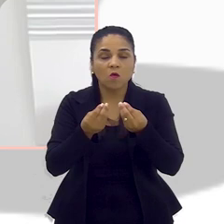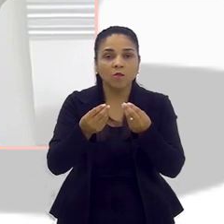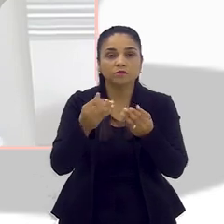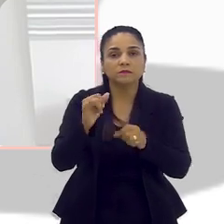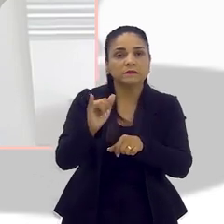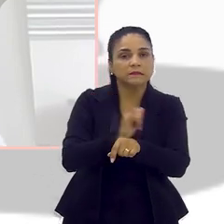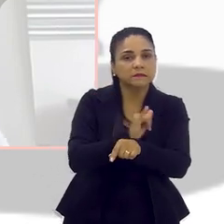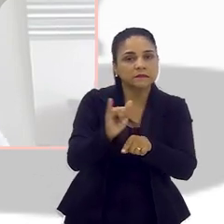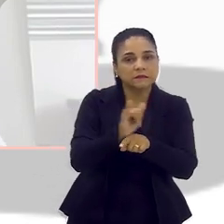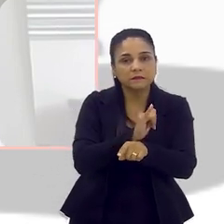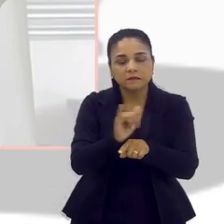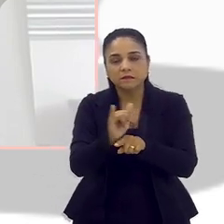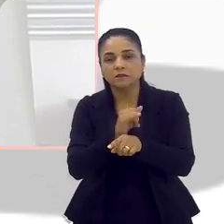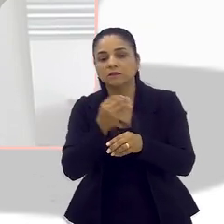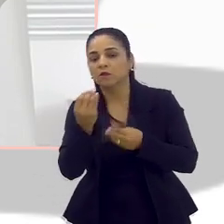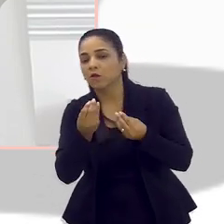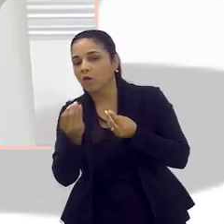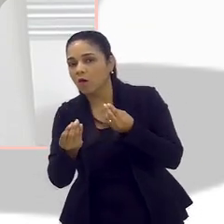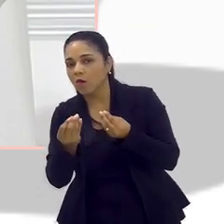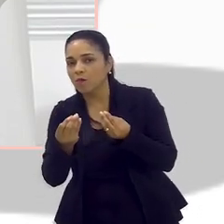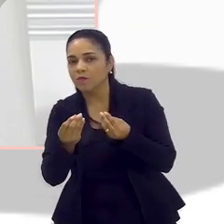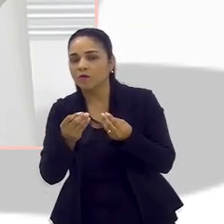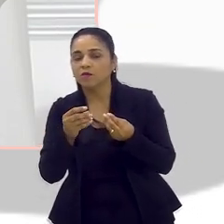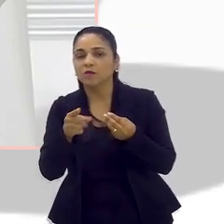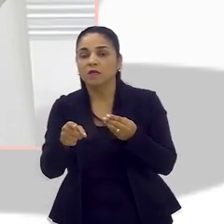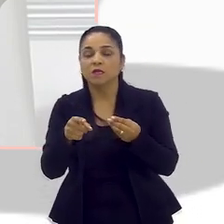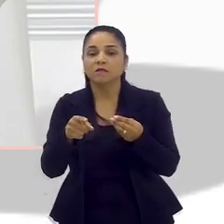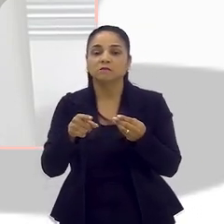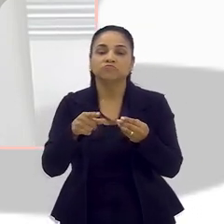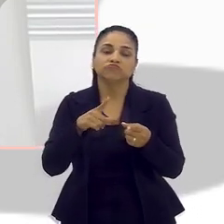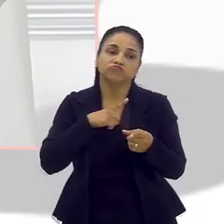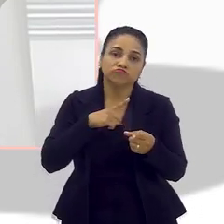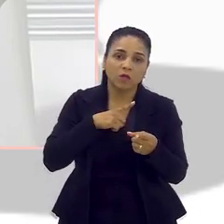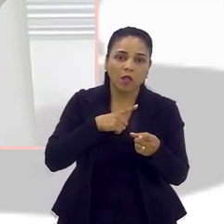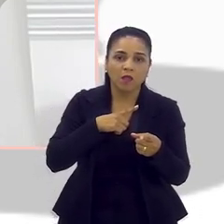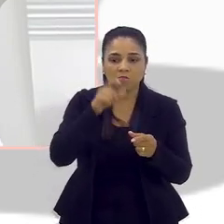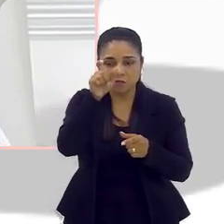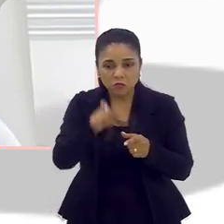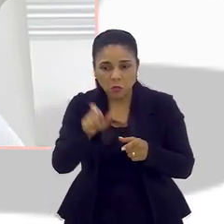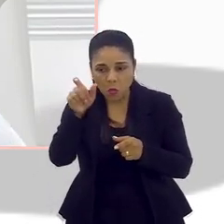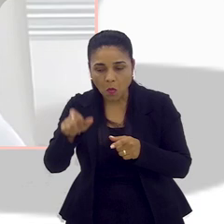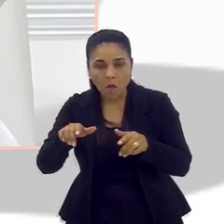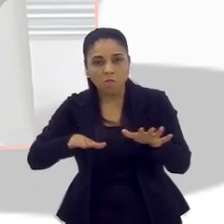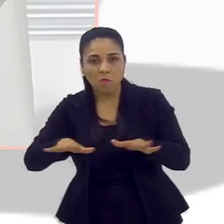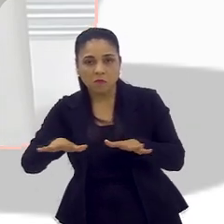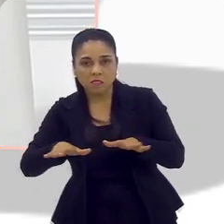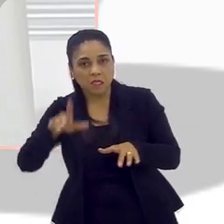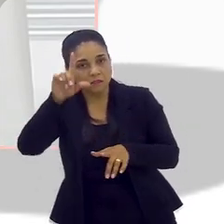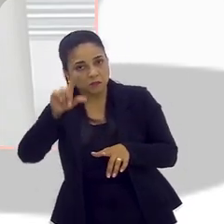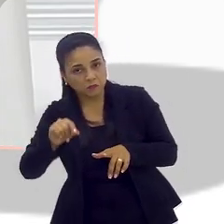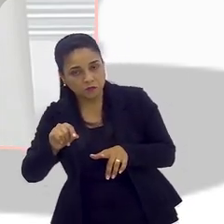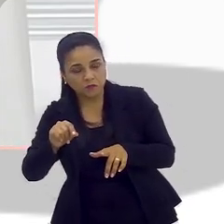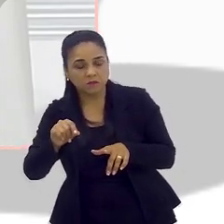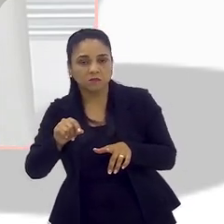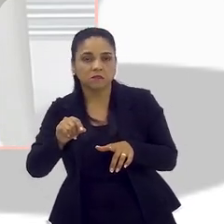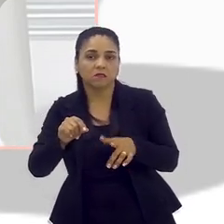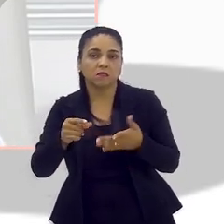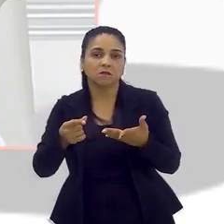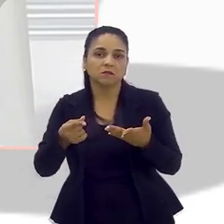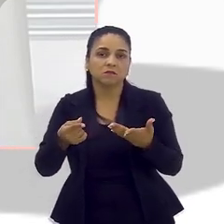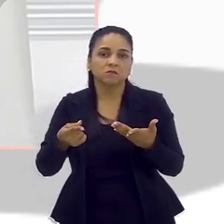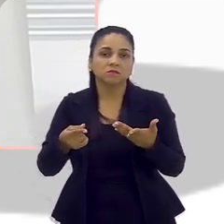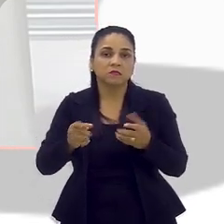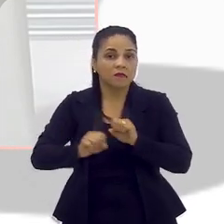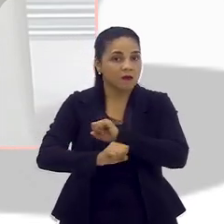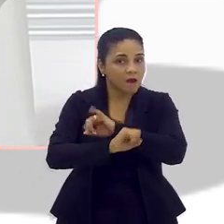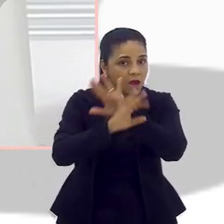como eles vão fazer isso, né? Se eles vão dizer que a pessoa, que o entregador tem mobilidade, ou que o consumidor tem mobilidade reduzida, e aí eles vão